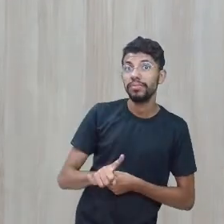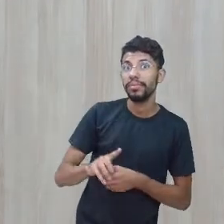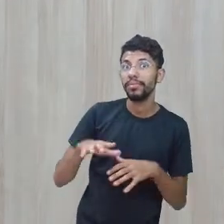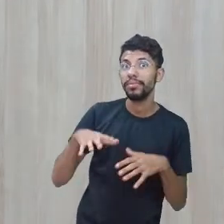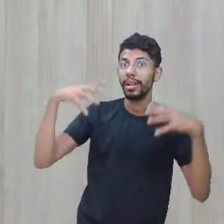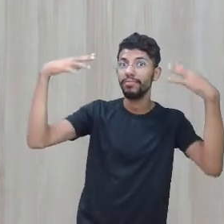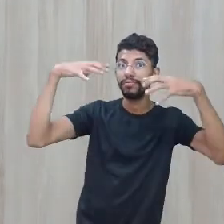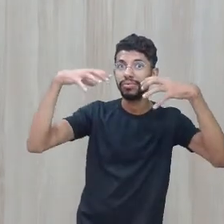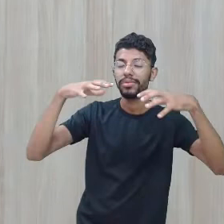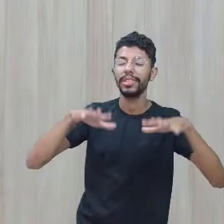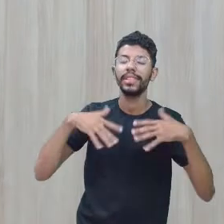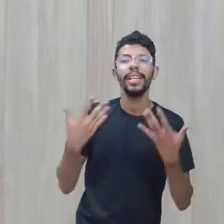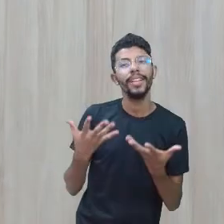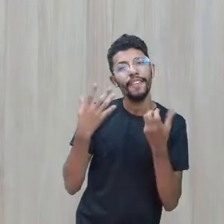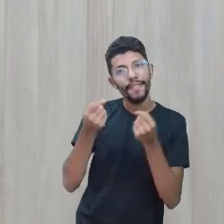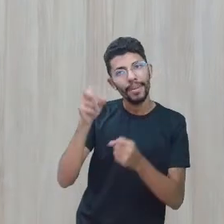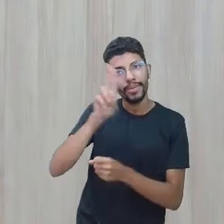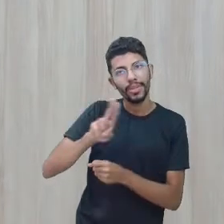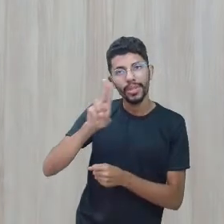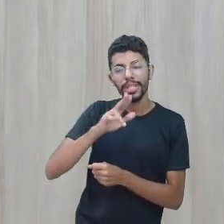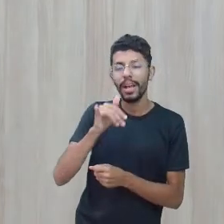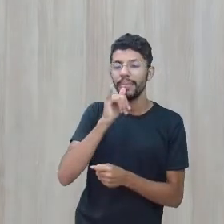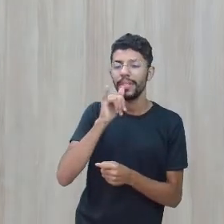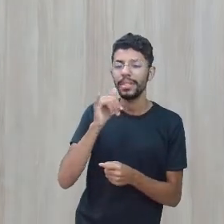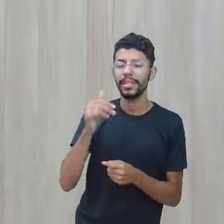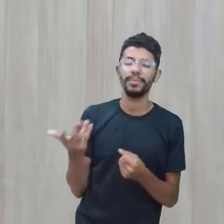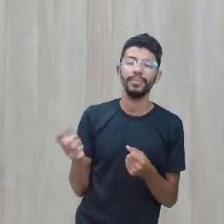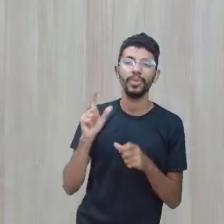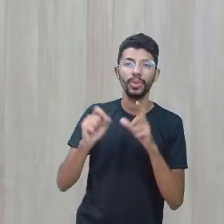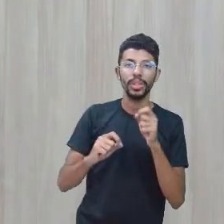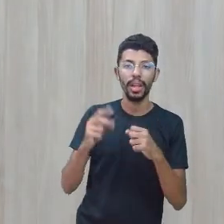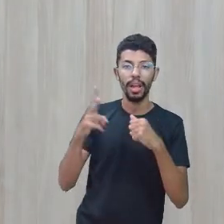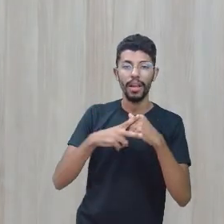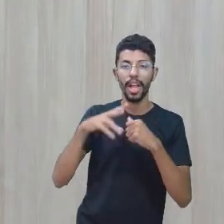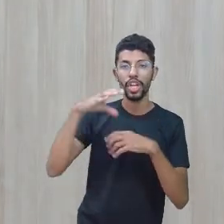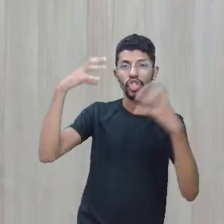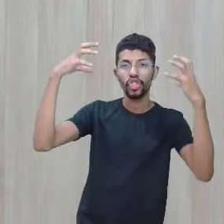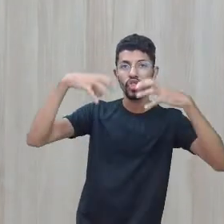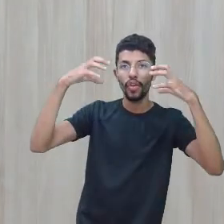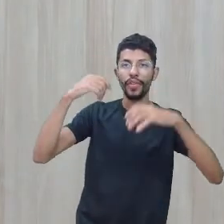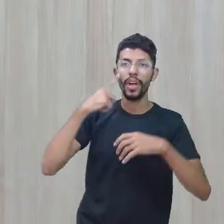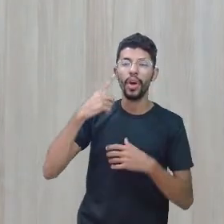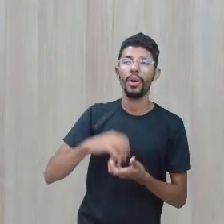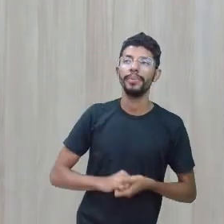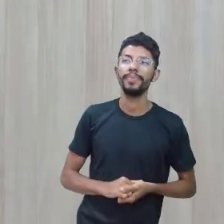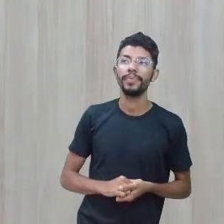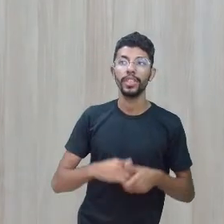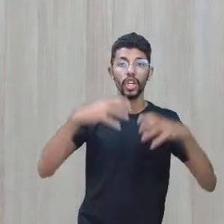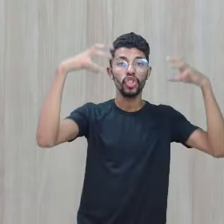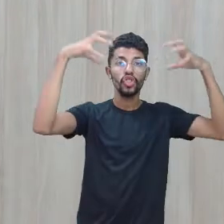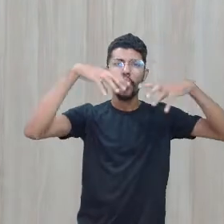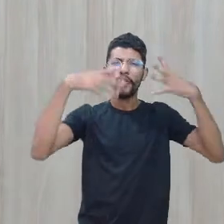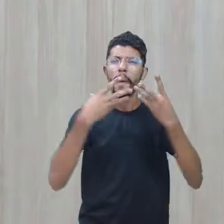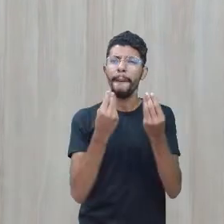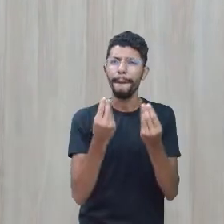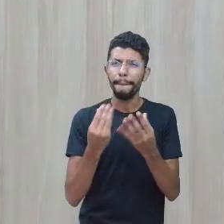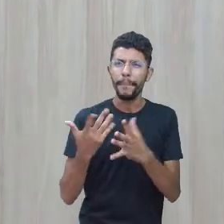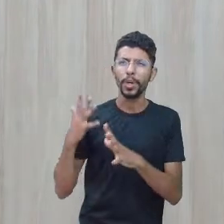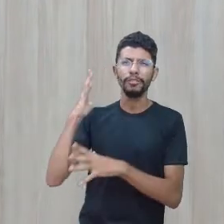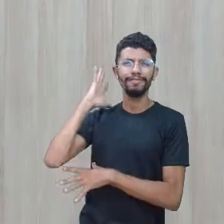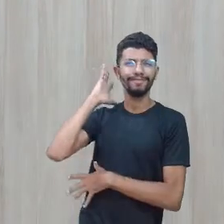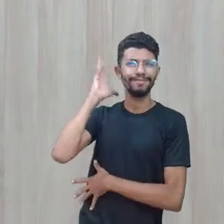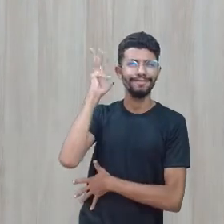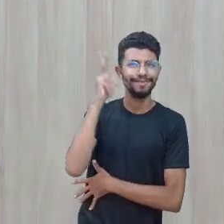usar, nesse exemplo, o verbo chover. Choveu bastante durante toda a